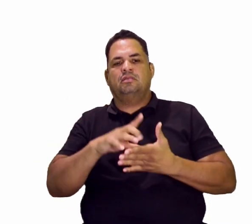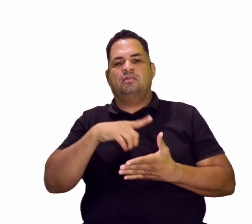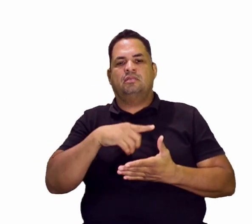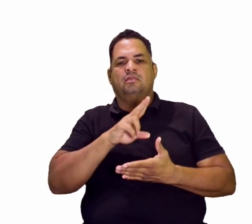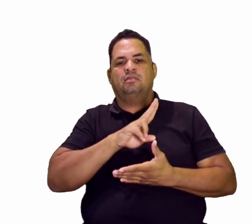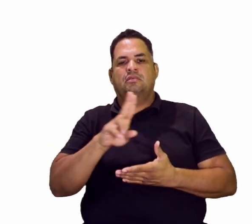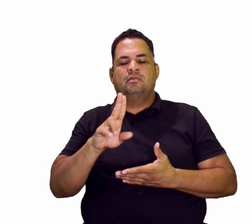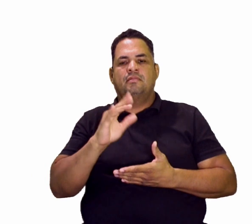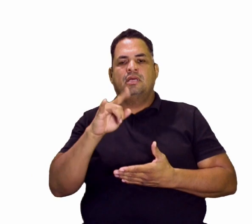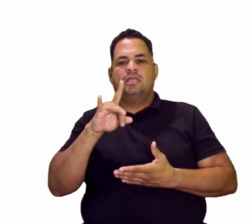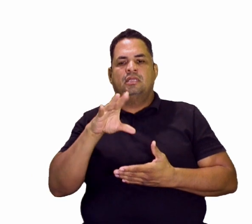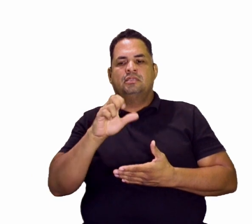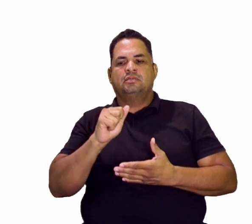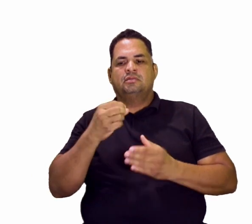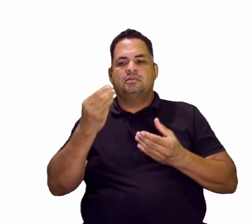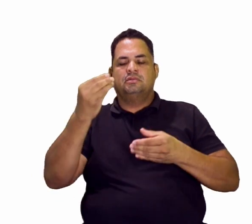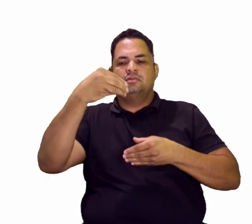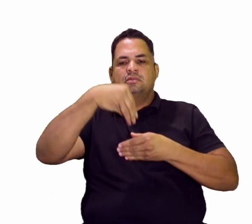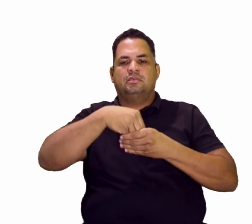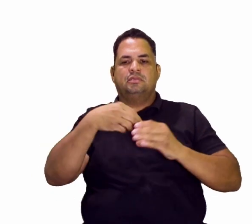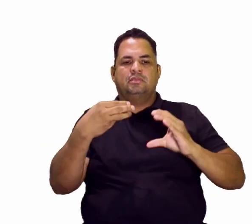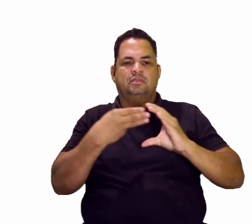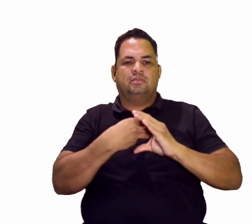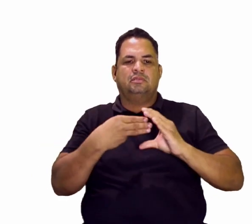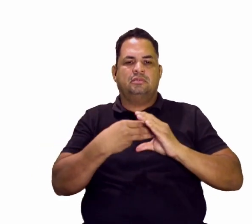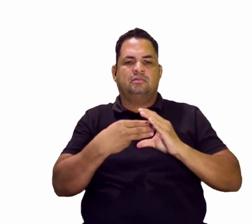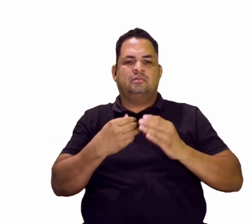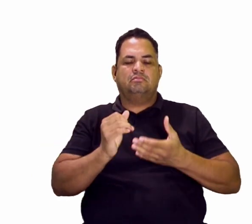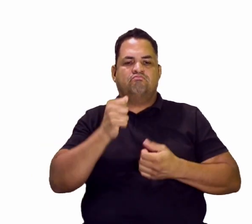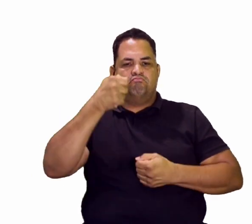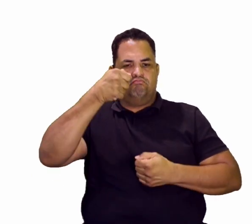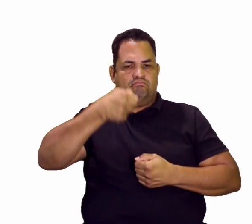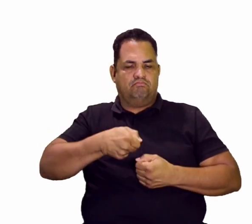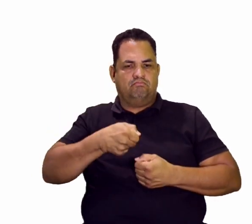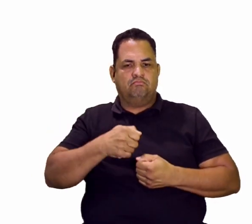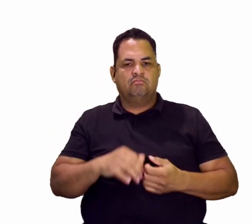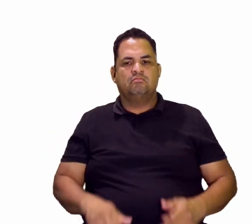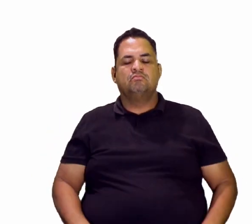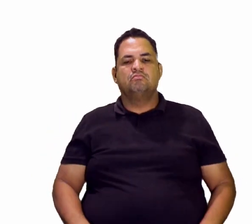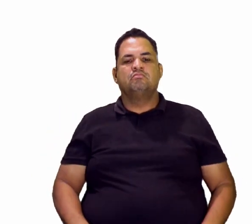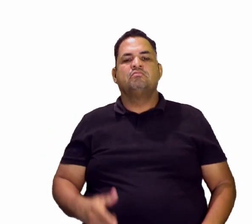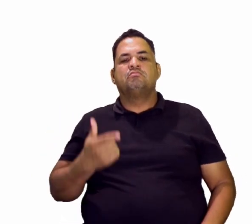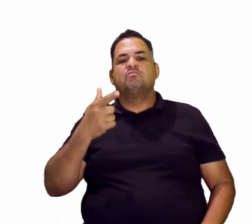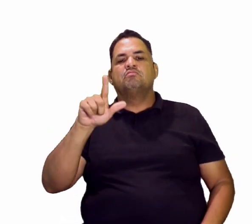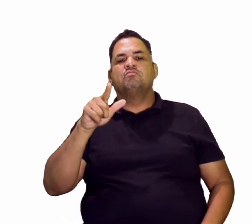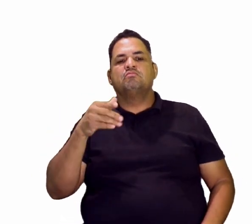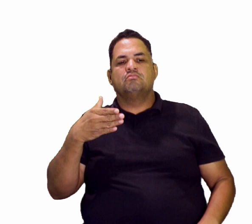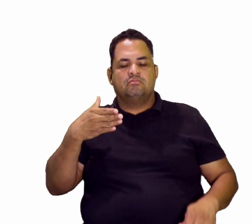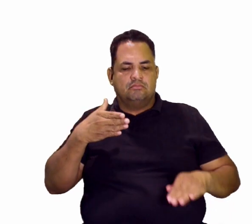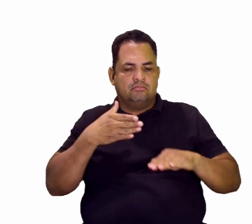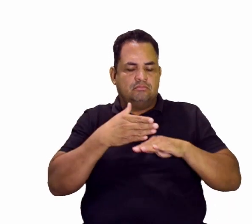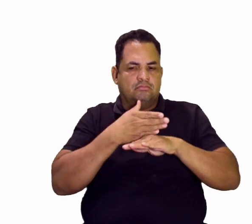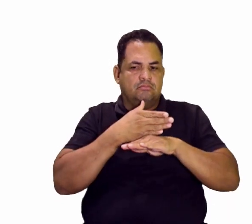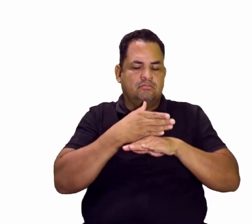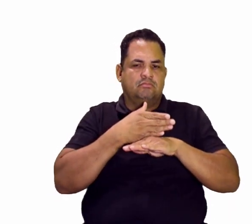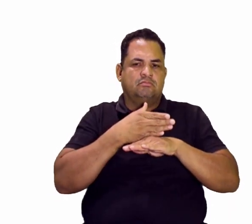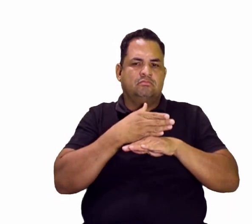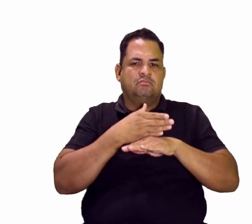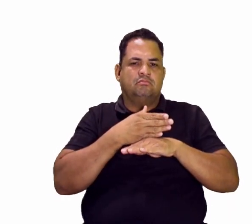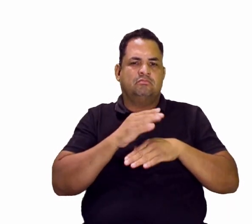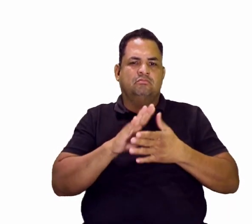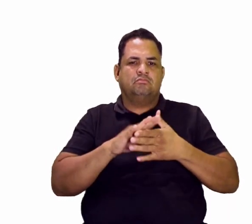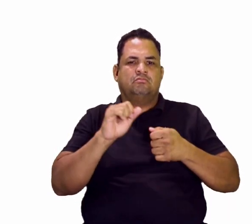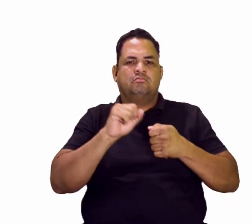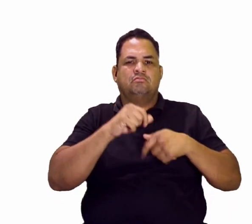denominados de parasitas intracelulares obrigatórios, ou seja, só conseguem estabelecer-se